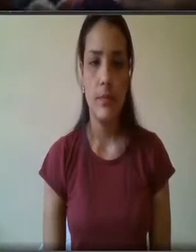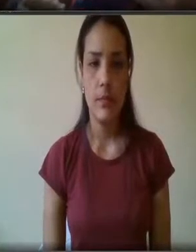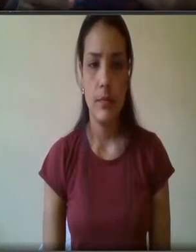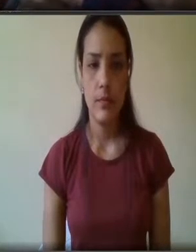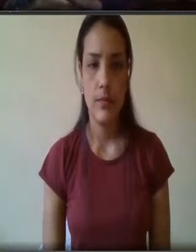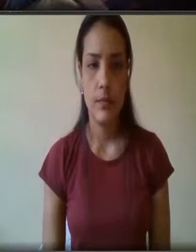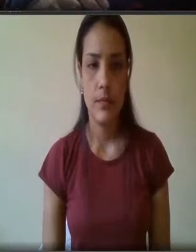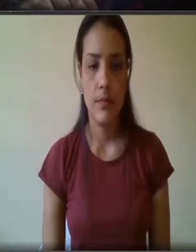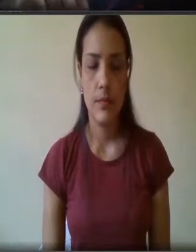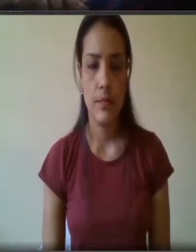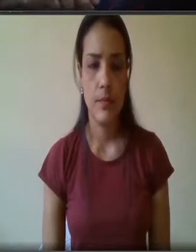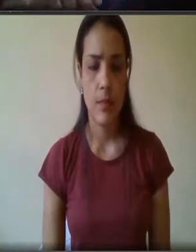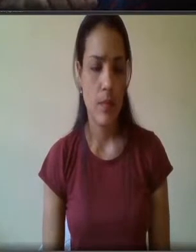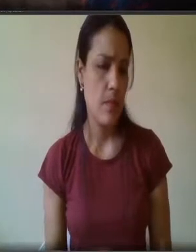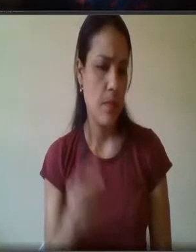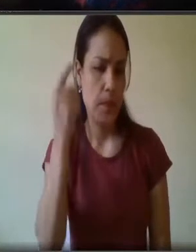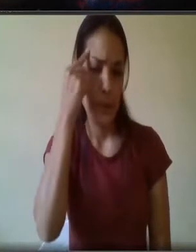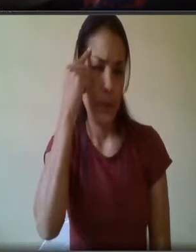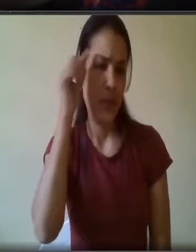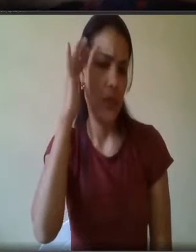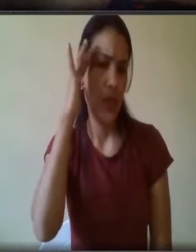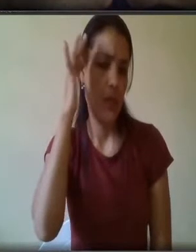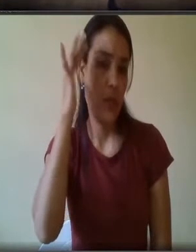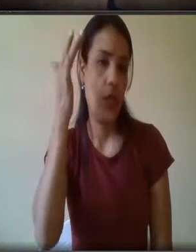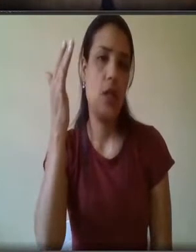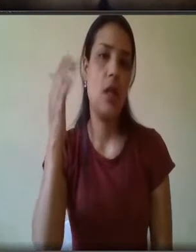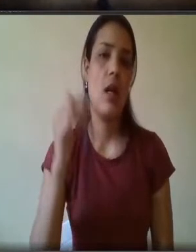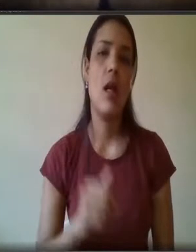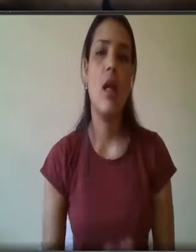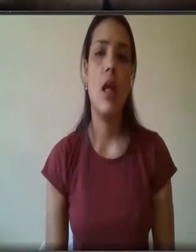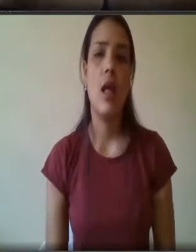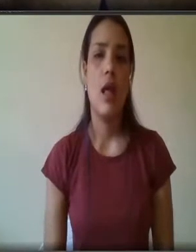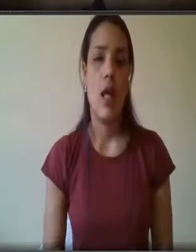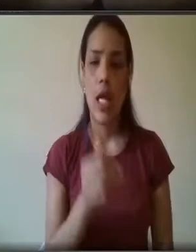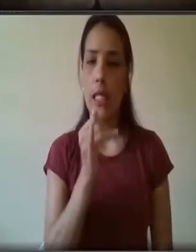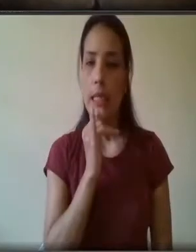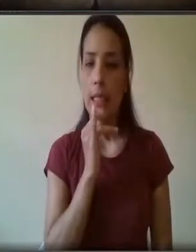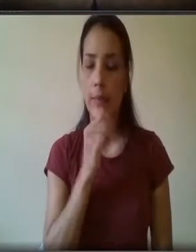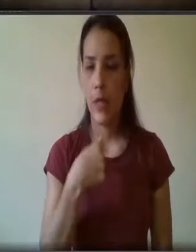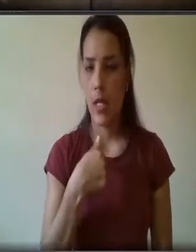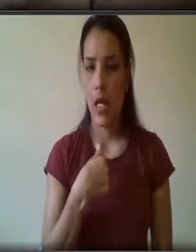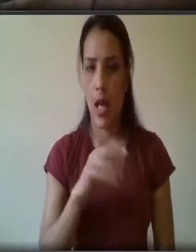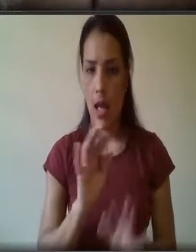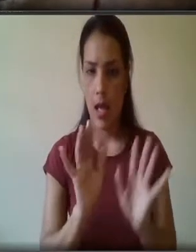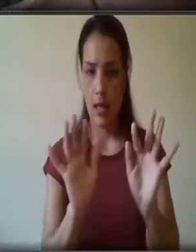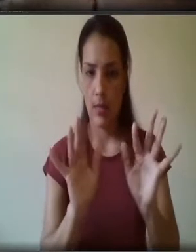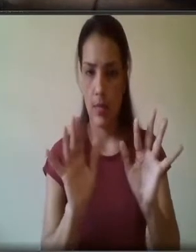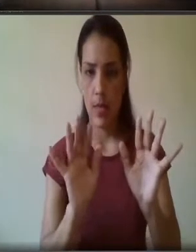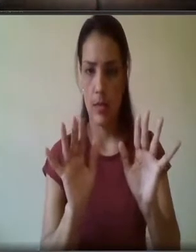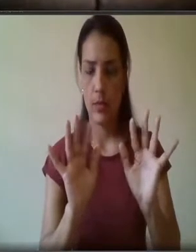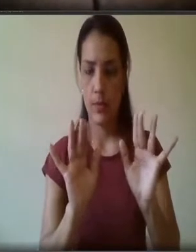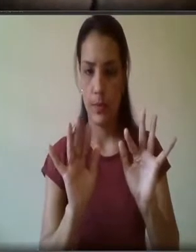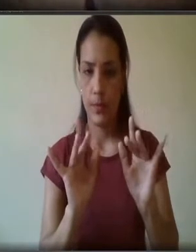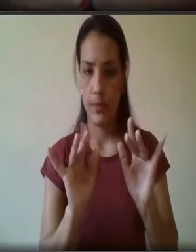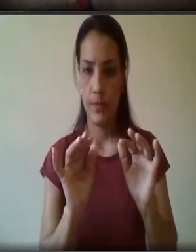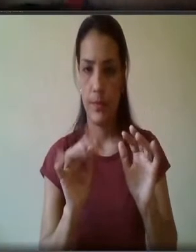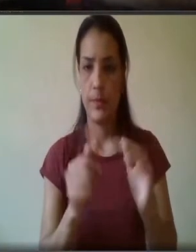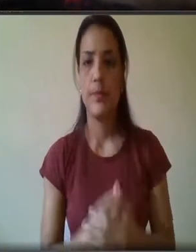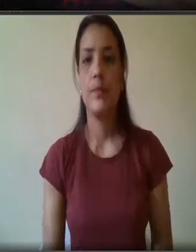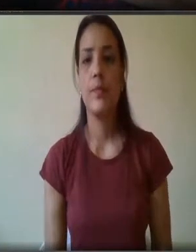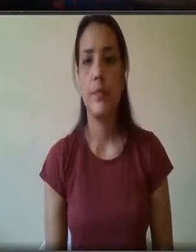então, imagina aqui que eu tenho aqui as minhas mãos, vocês estão vendo aí na câmera, as minhas mãos,